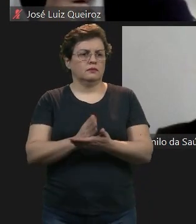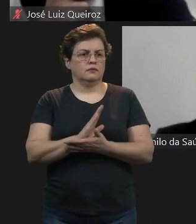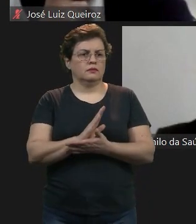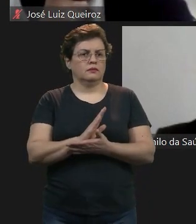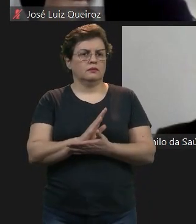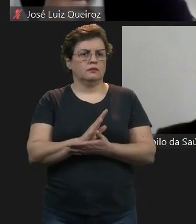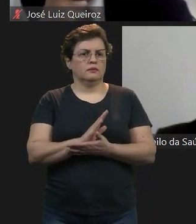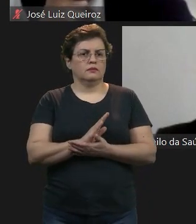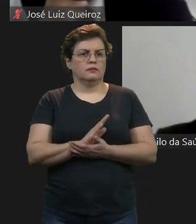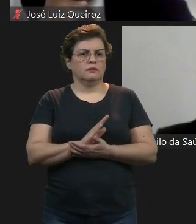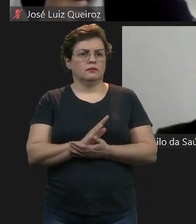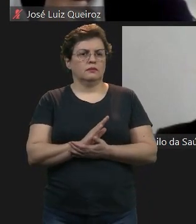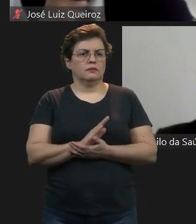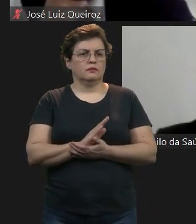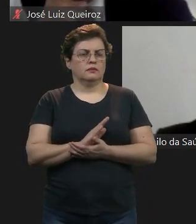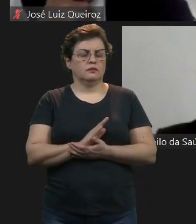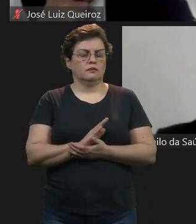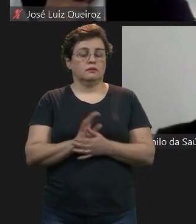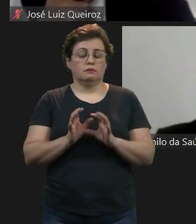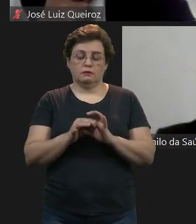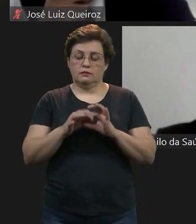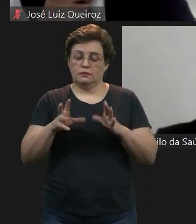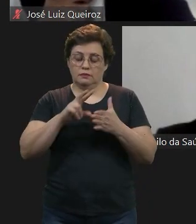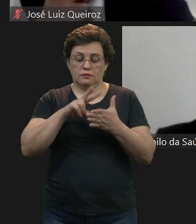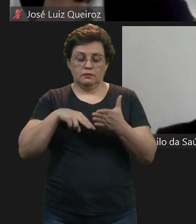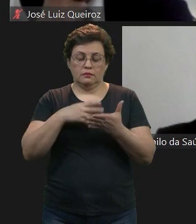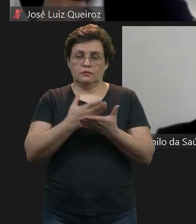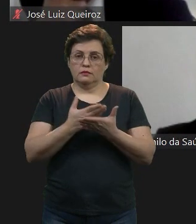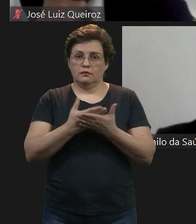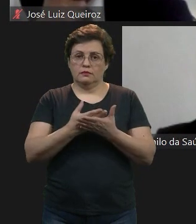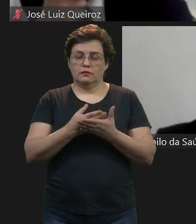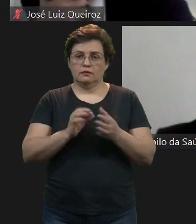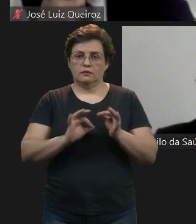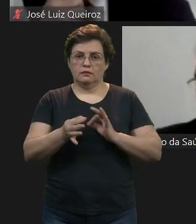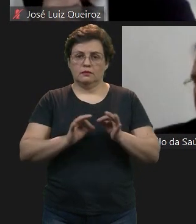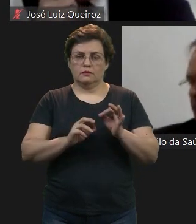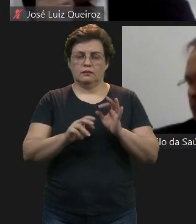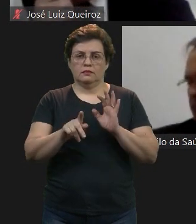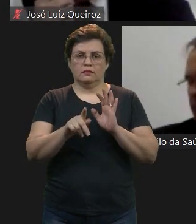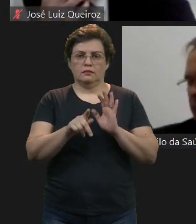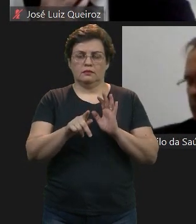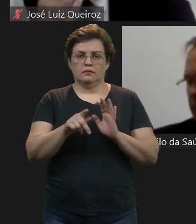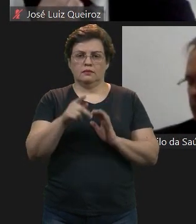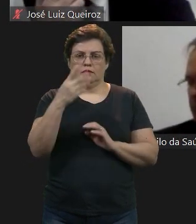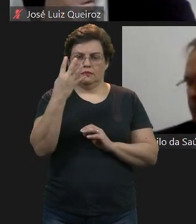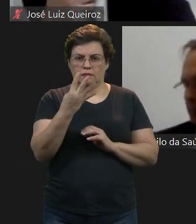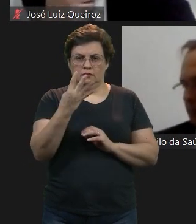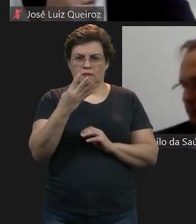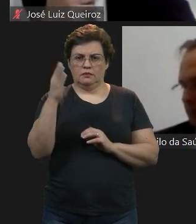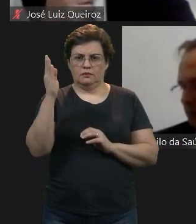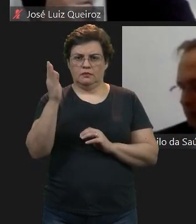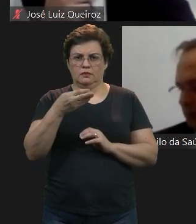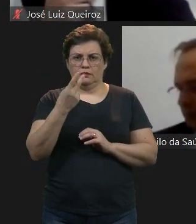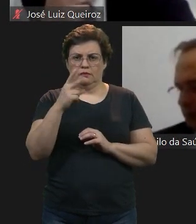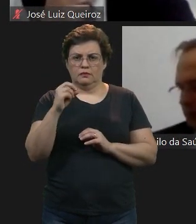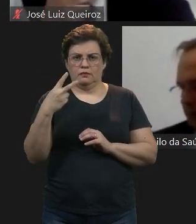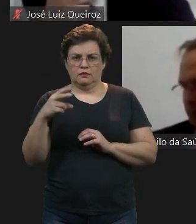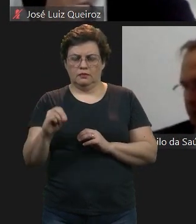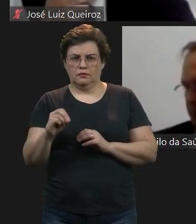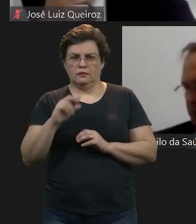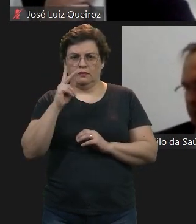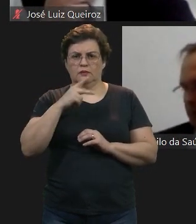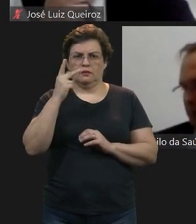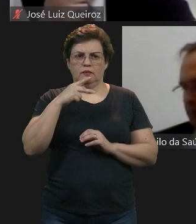Aprovado em deliberação o projeto de lei número 4 de 2020 do vereador Luiz Eduardo Nardi, dispondo